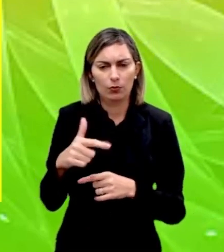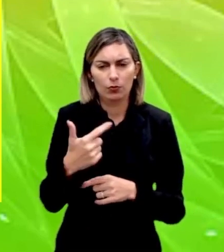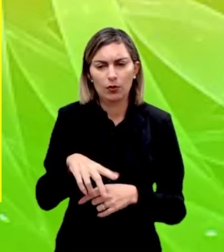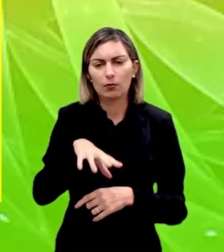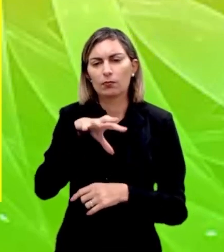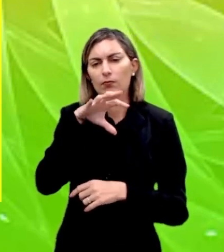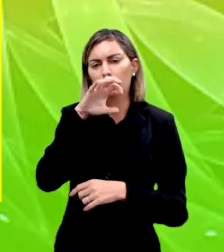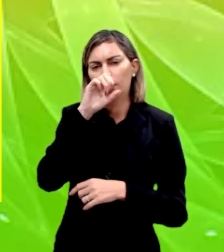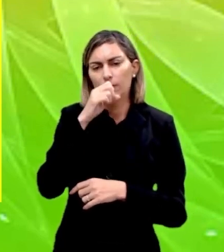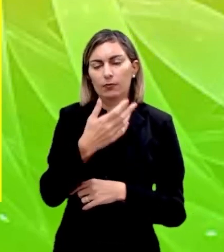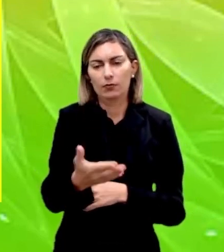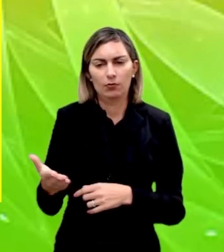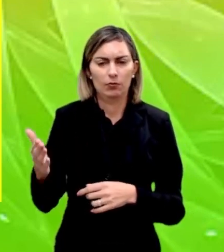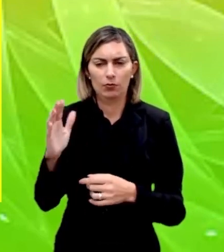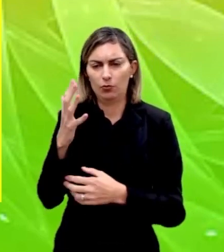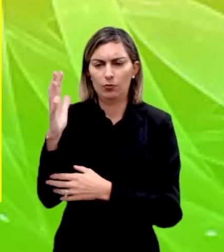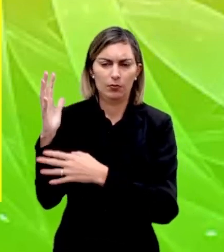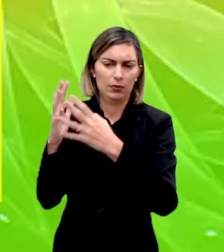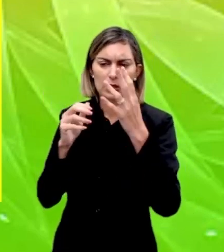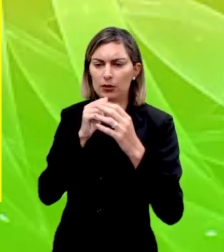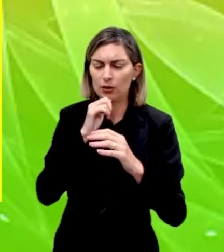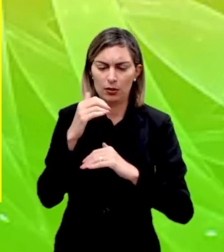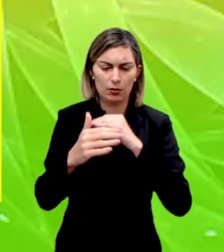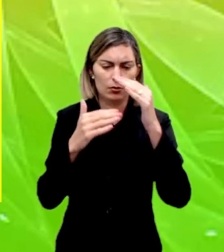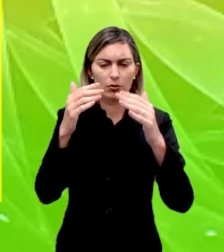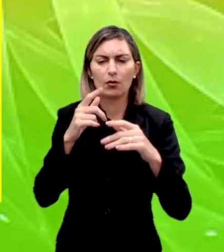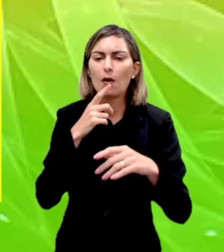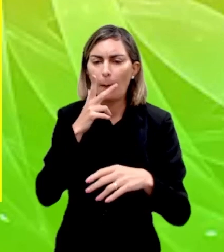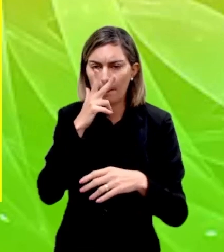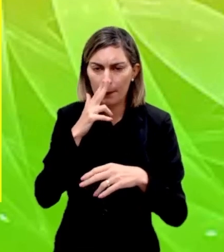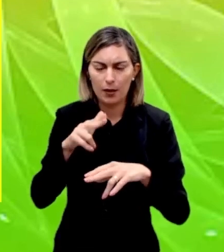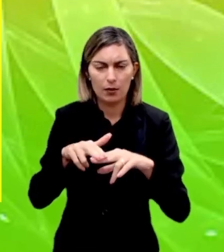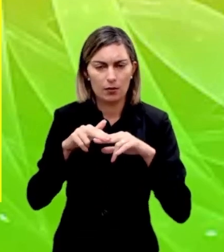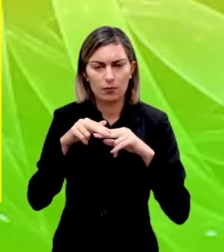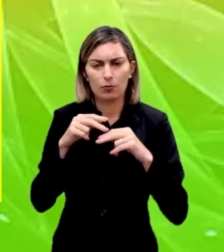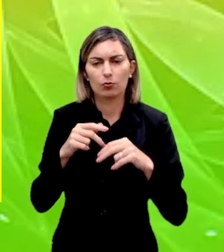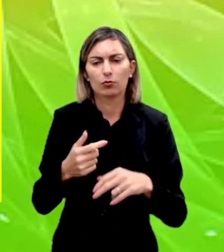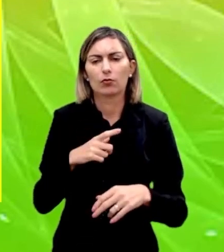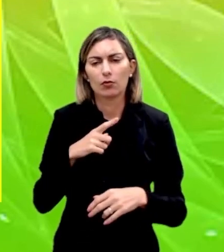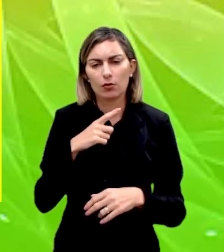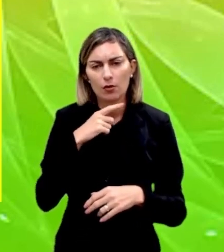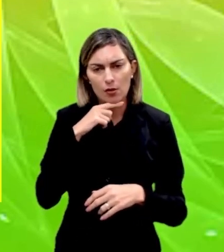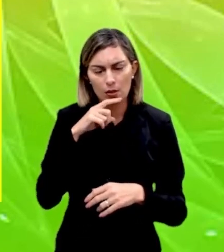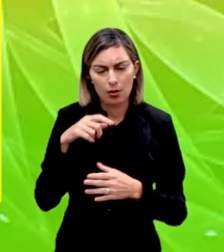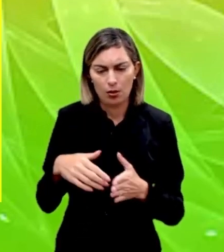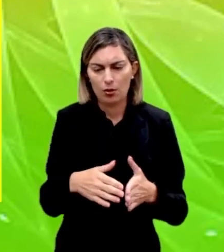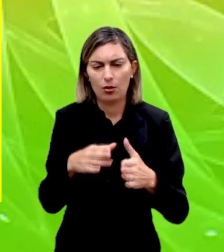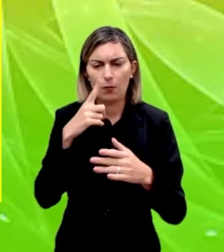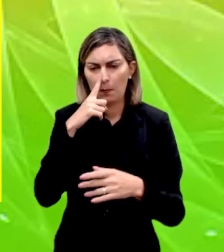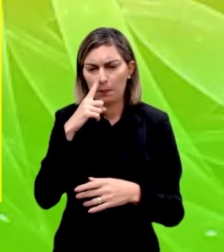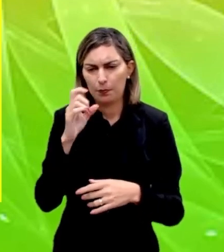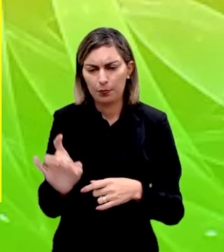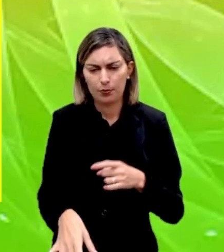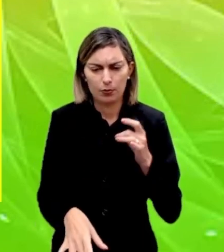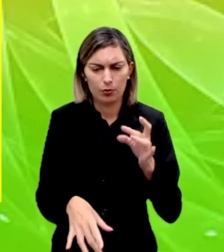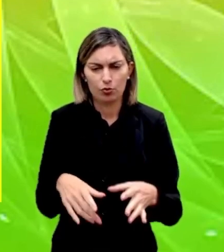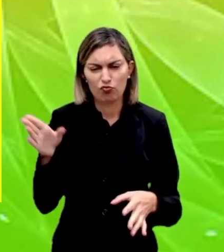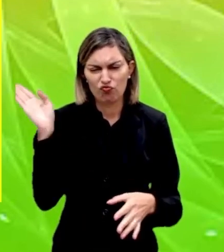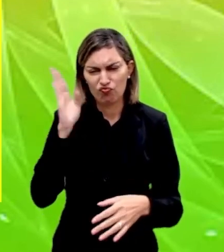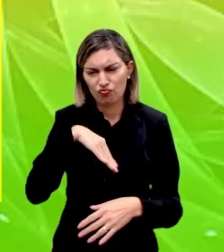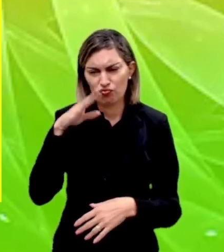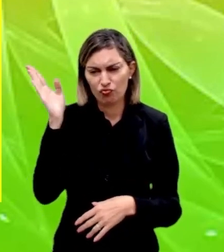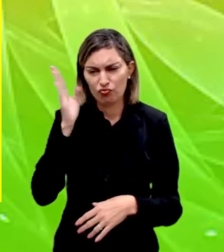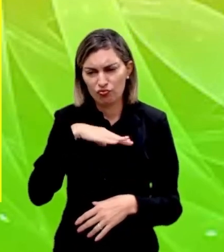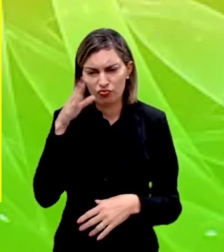As plantas sem poderem se desenvolver pelo mesmo motivo. E você vai ter ali um rio podre, com cheiro